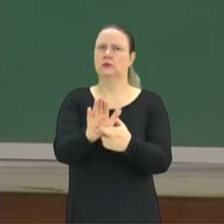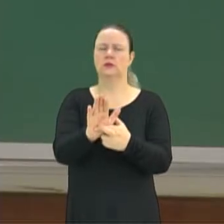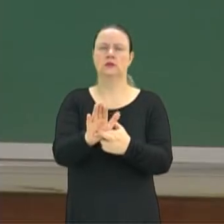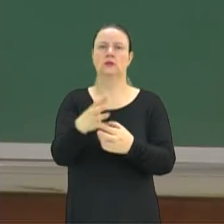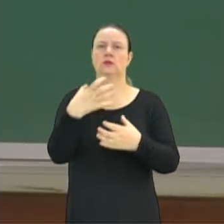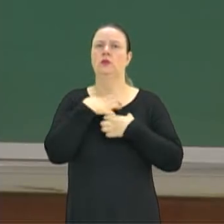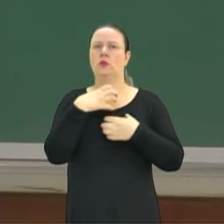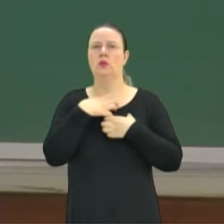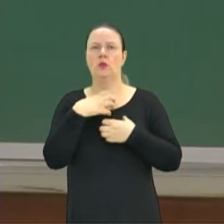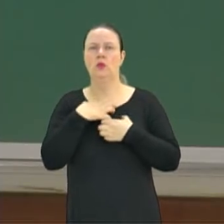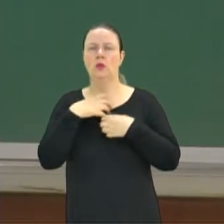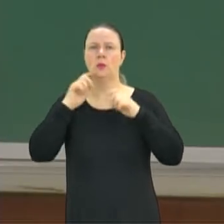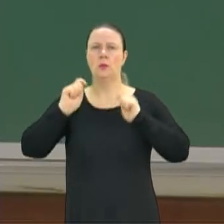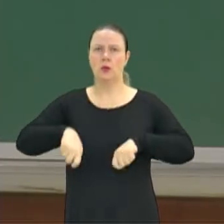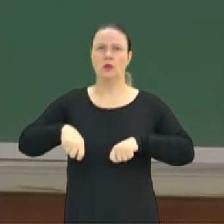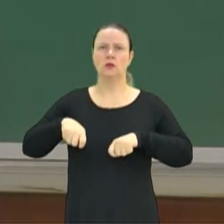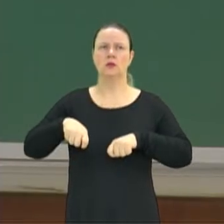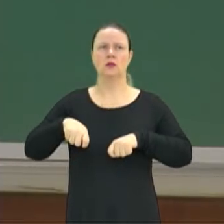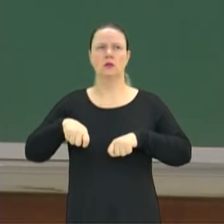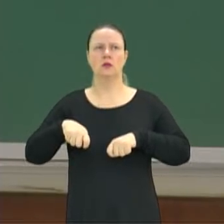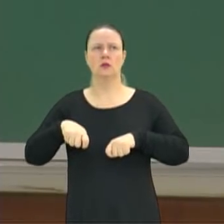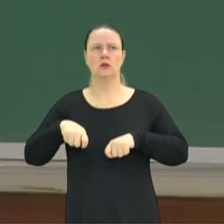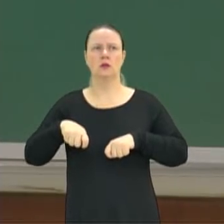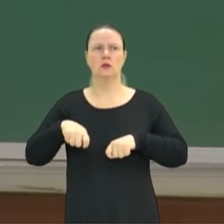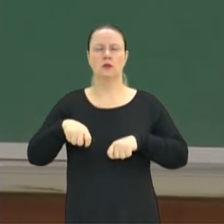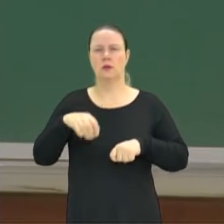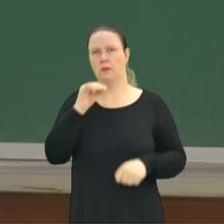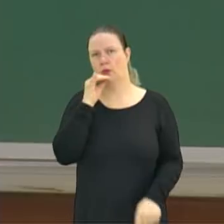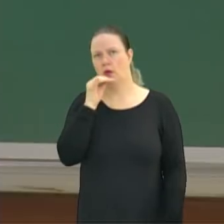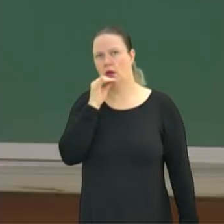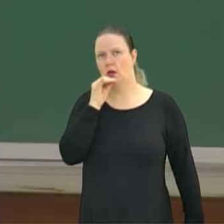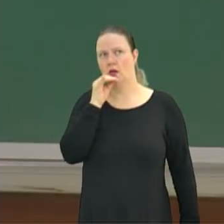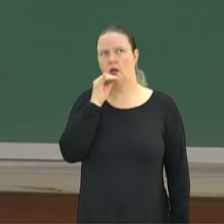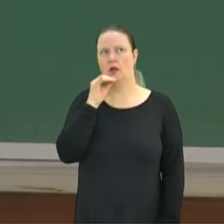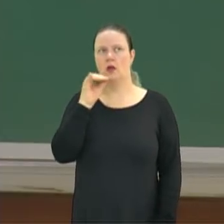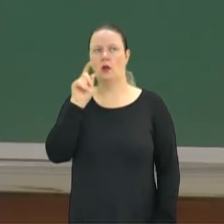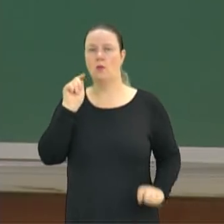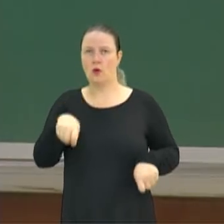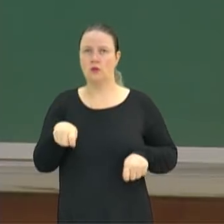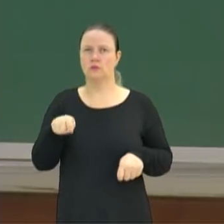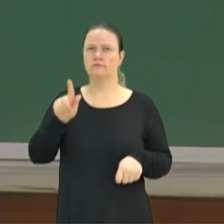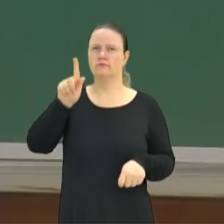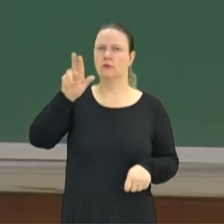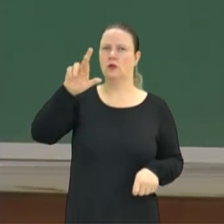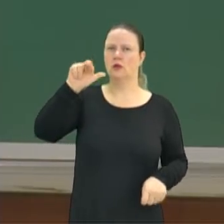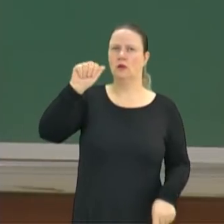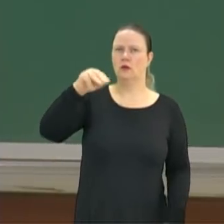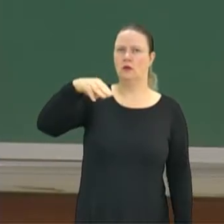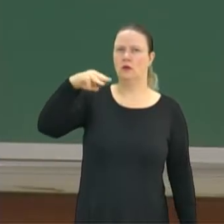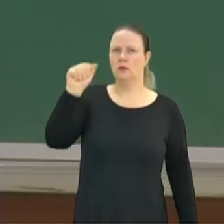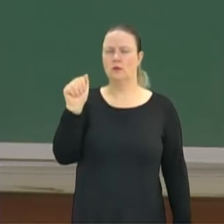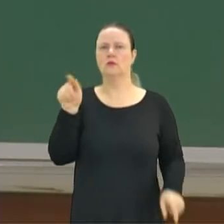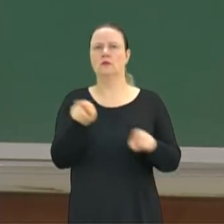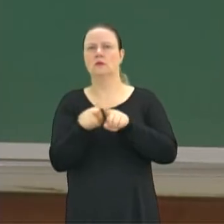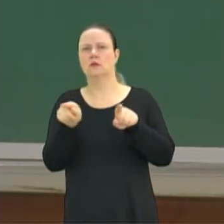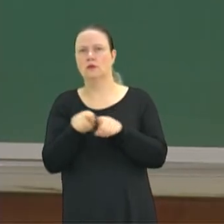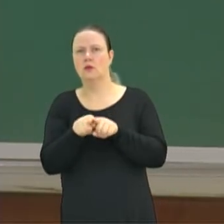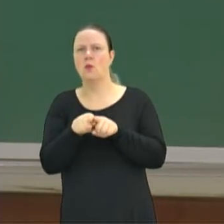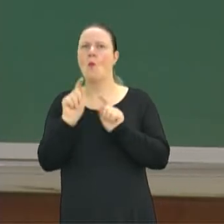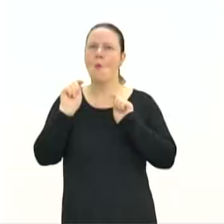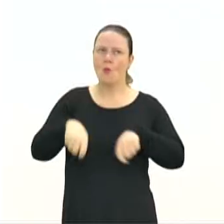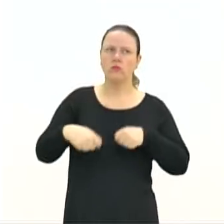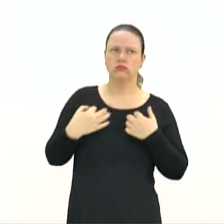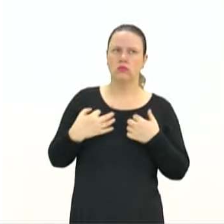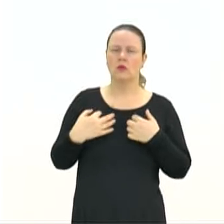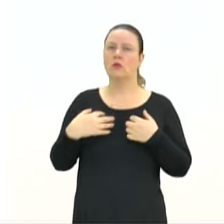vir representado, ó, massa por área, grama por metro quadrado, tonelada por quilômetro quadrado, por hectare, enfim. Tá? Então,